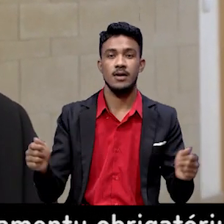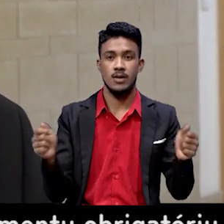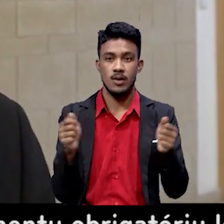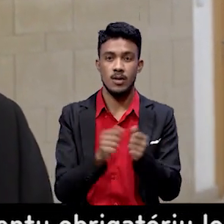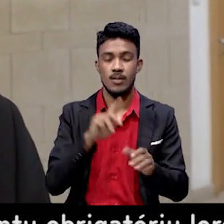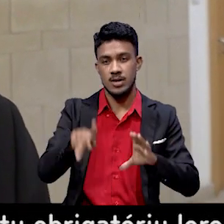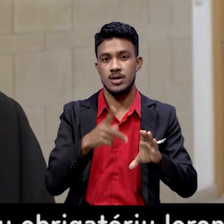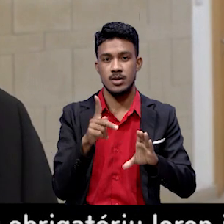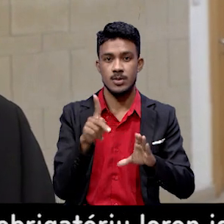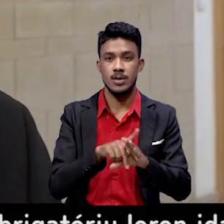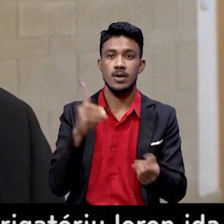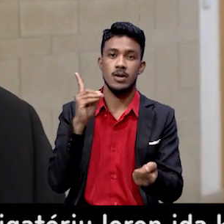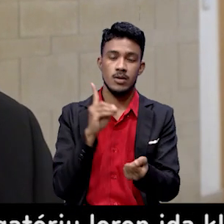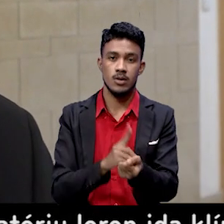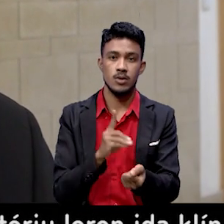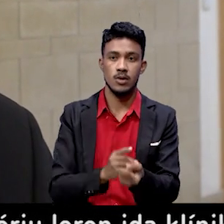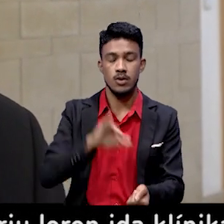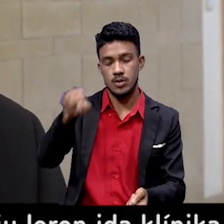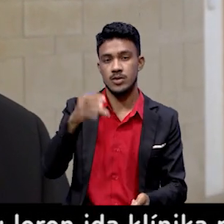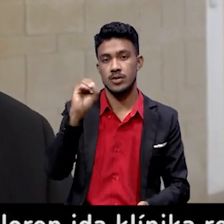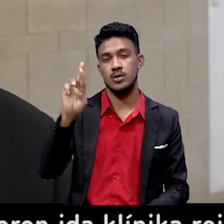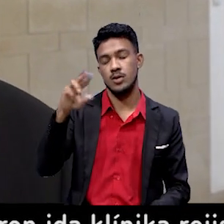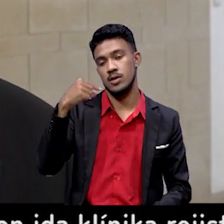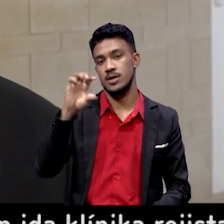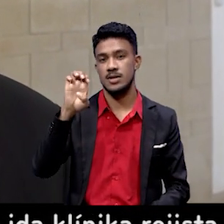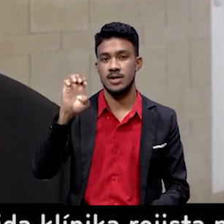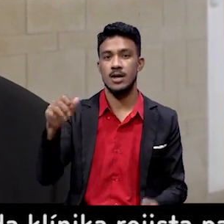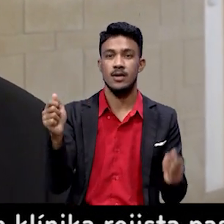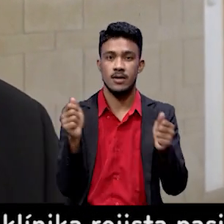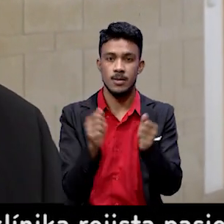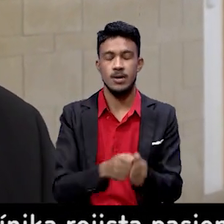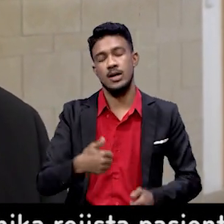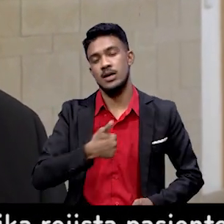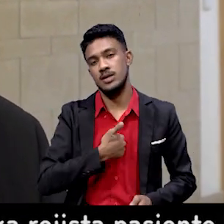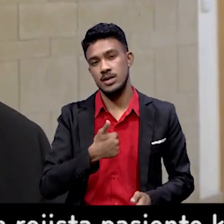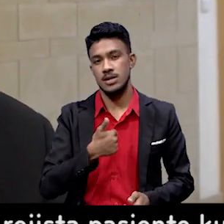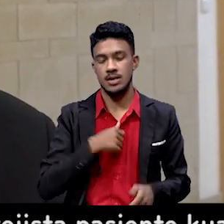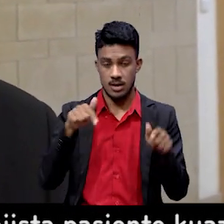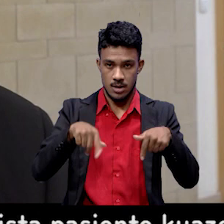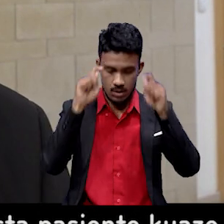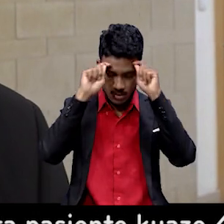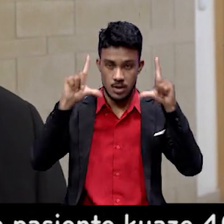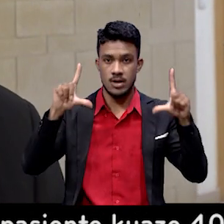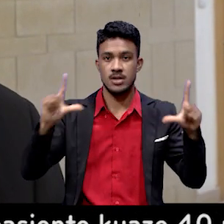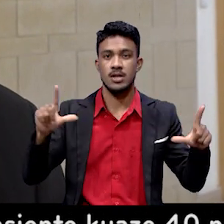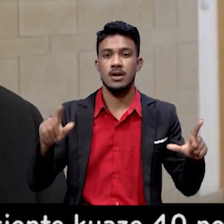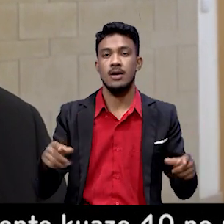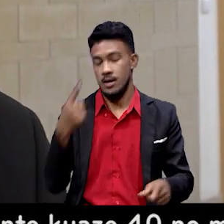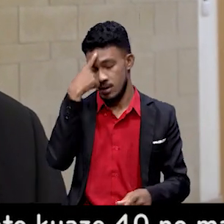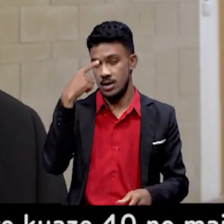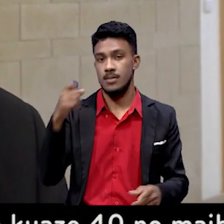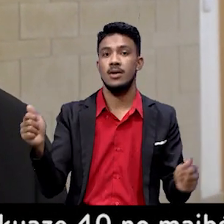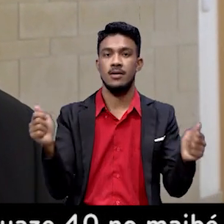ex-presidente Dr Jorge Sampaio e essa perda é especialmente sentida aqui em timor-leste porque